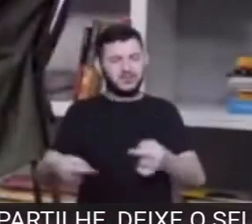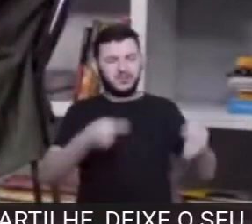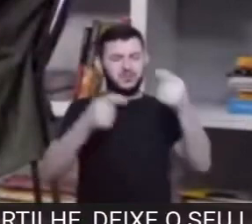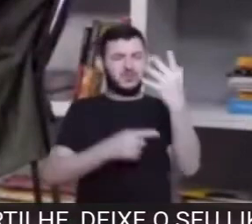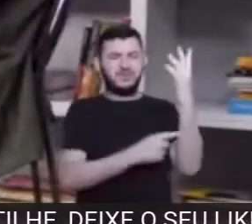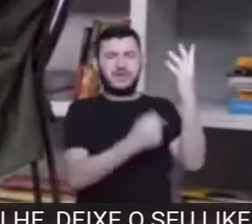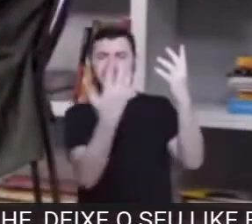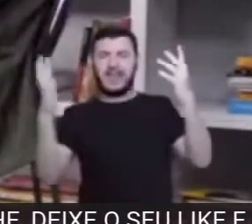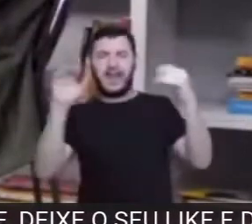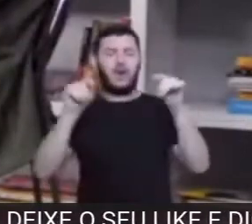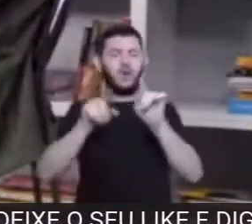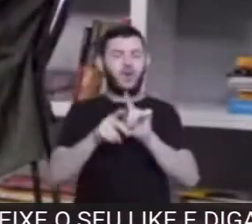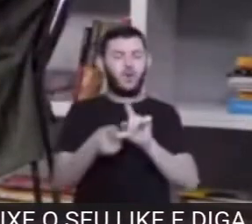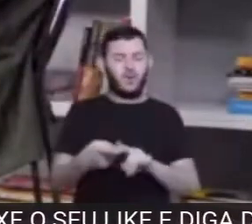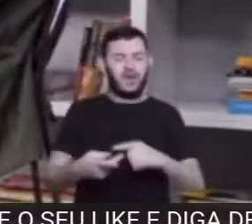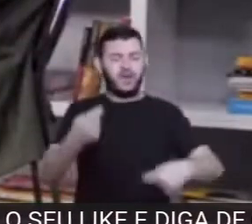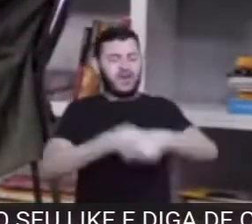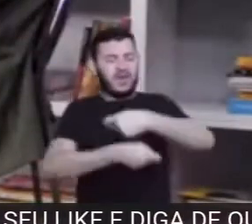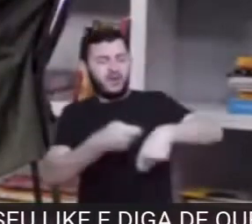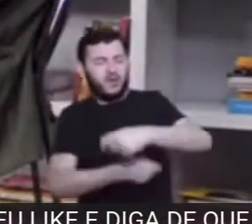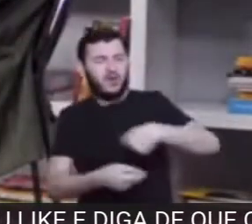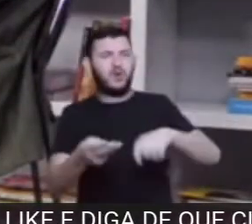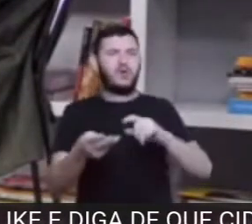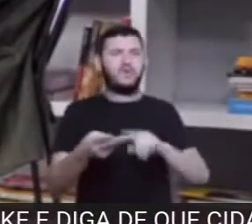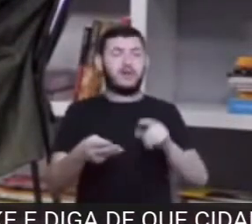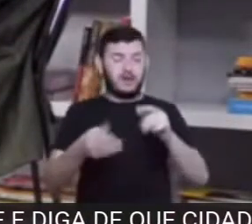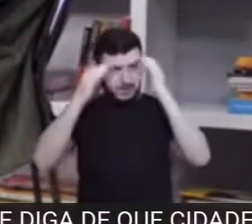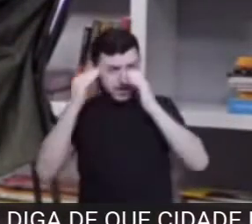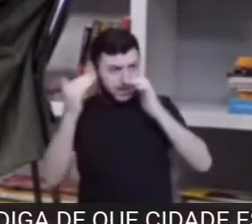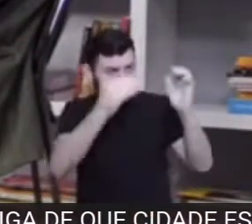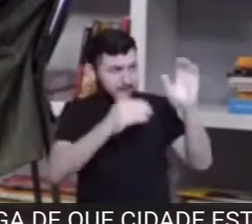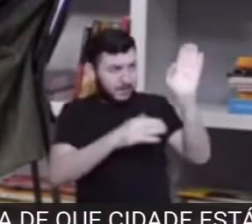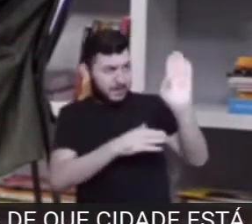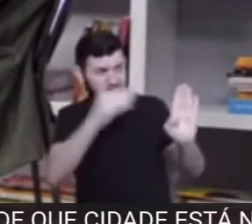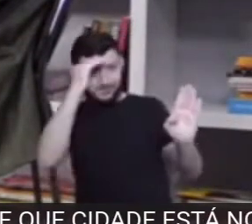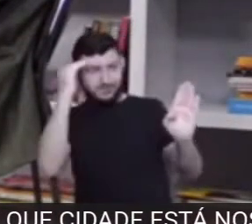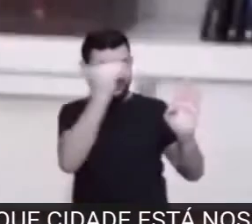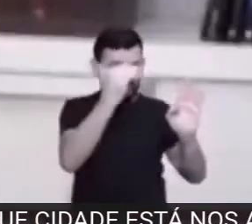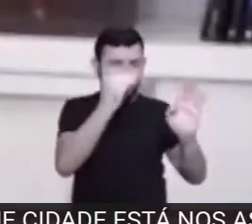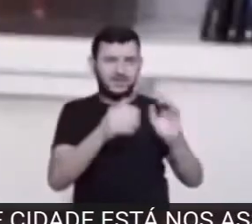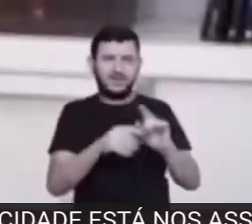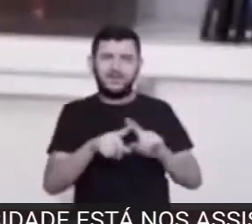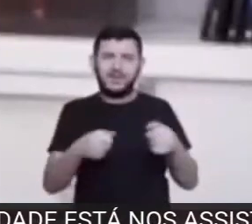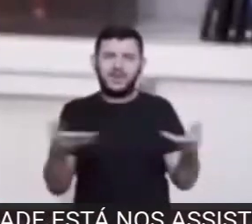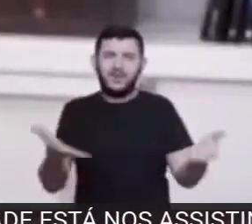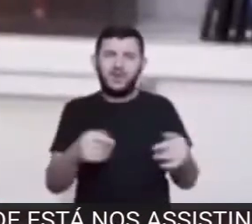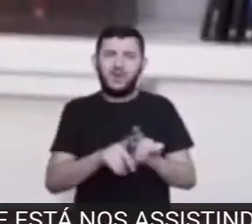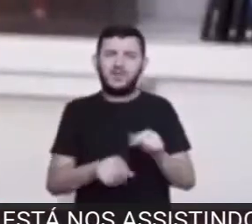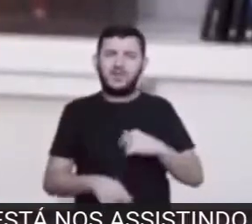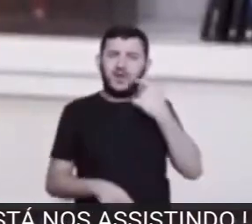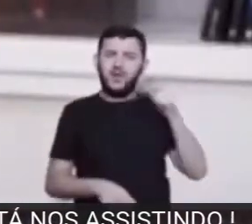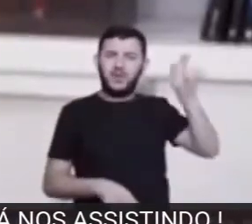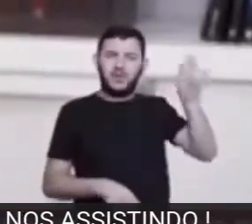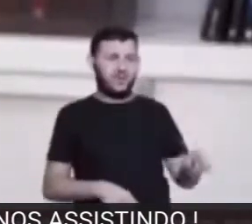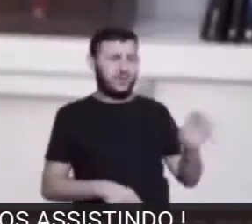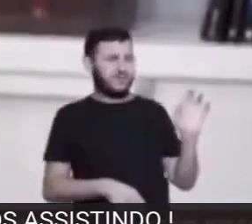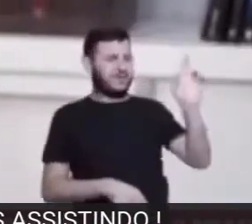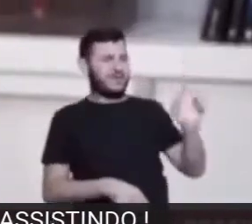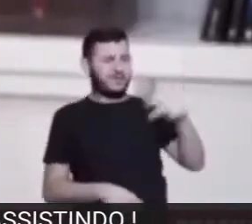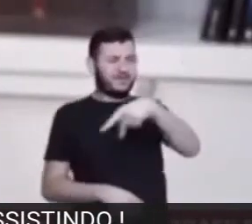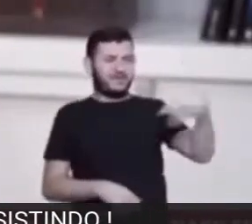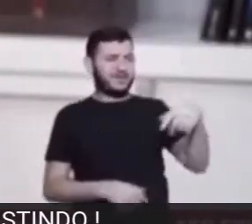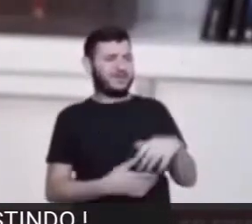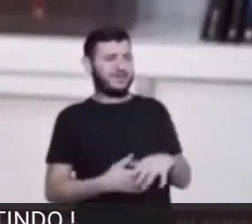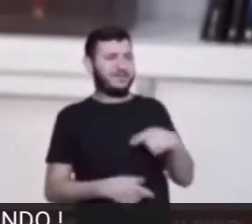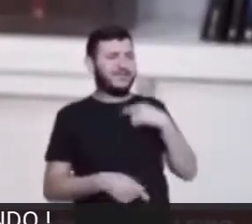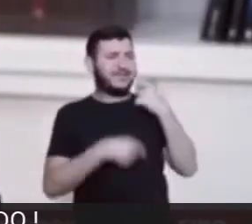um país que discutia a crise de 2008. Agora você tem um presidente que ninguém quer tirar fotografia com ele, que ninguém convida ele para nada. Quando ele